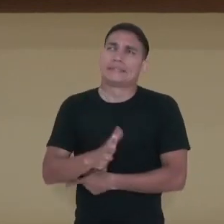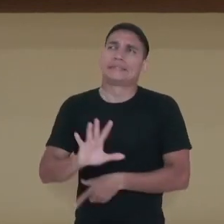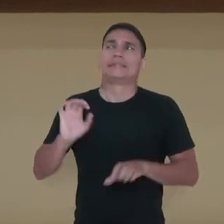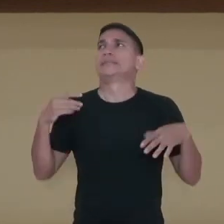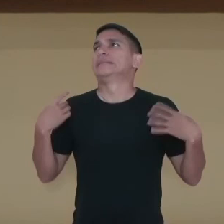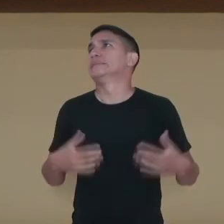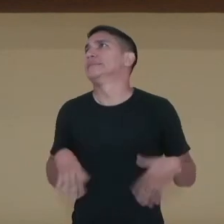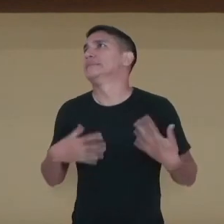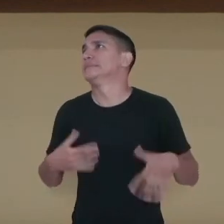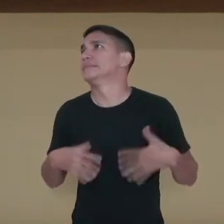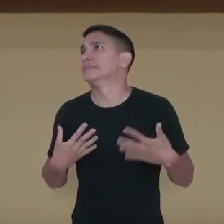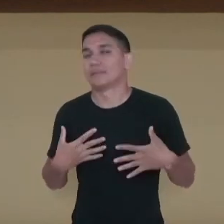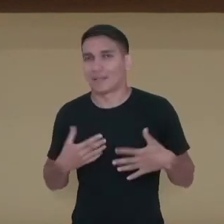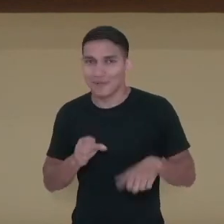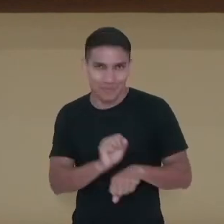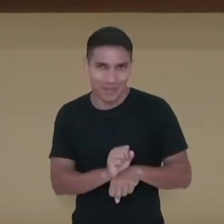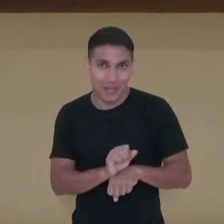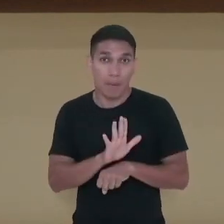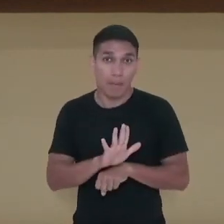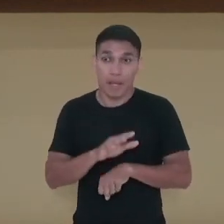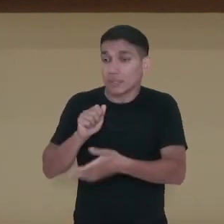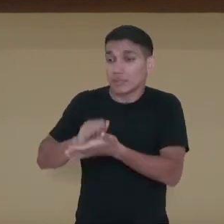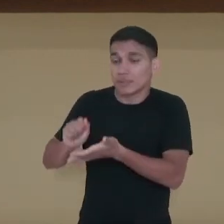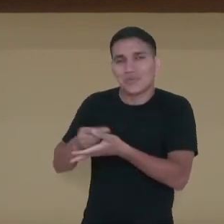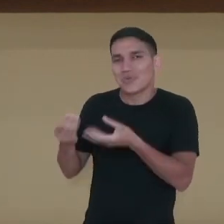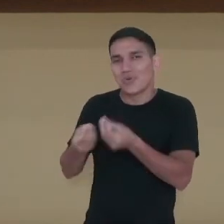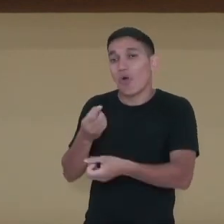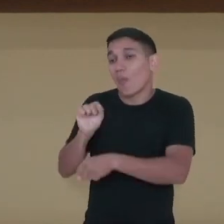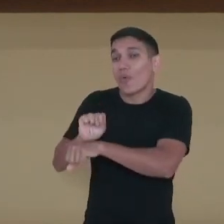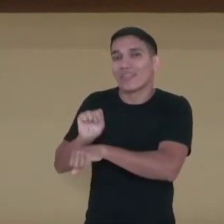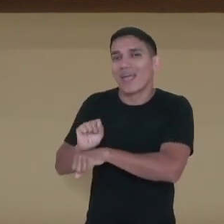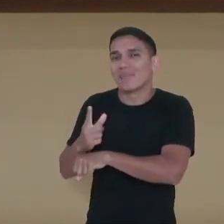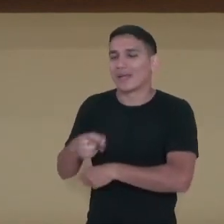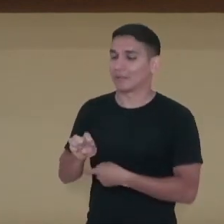tempinho. Mas na escrita, como que a gente dá esse tempinho? Com as